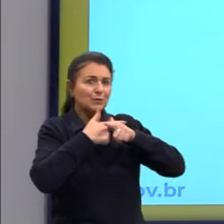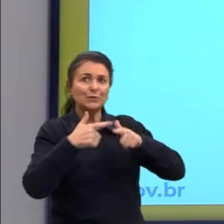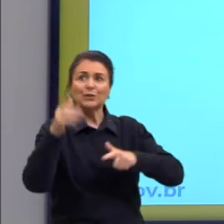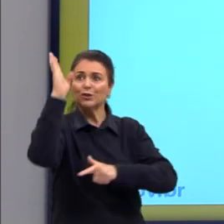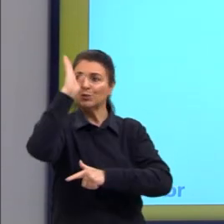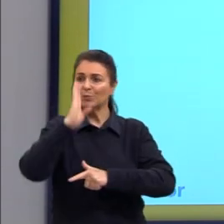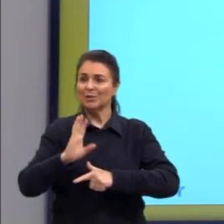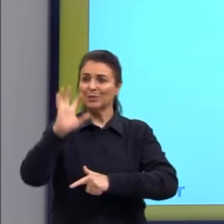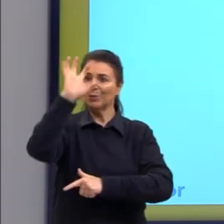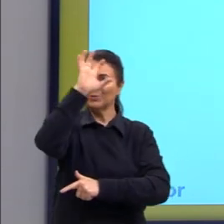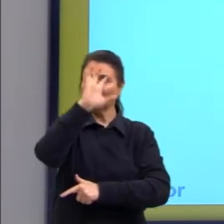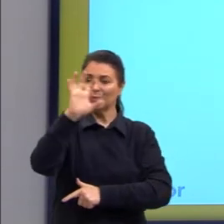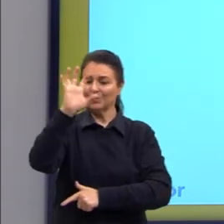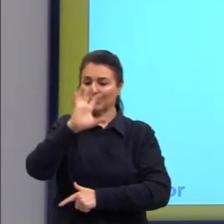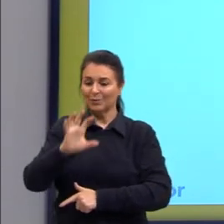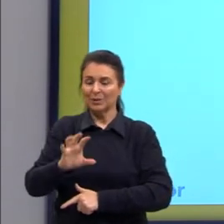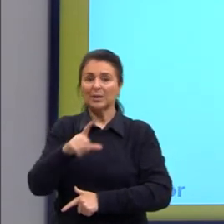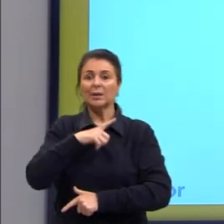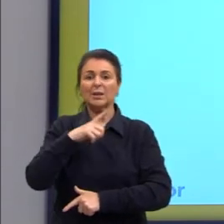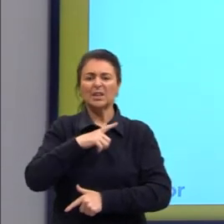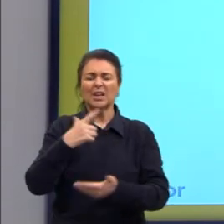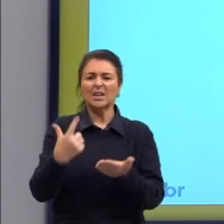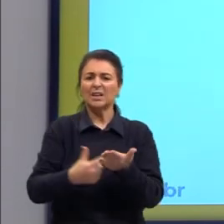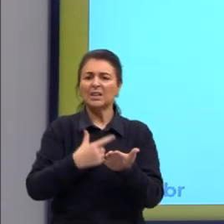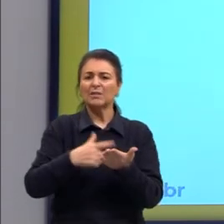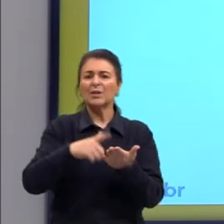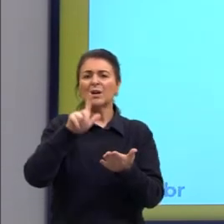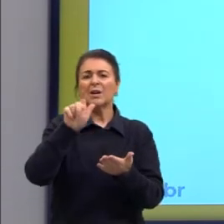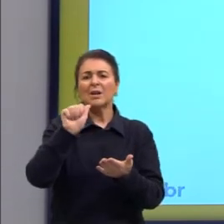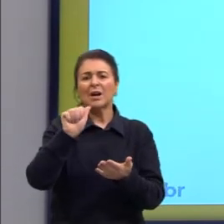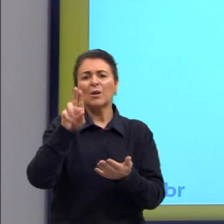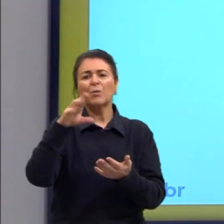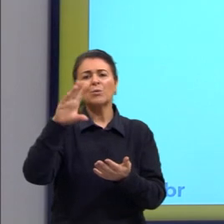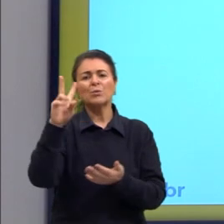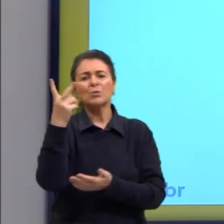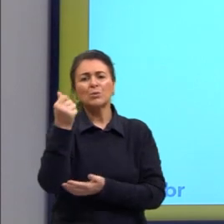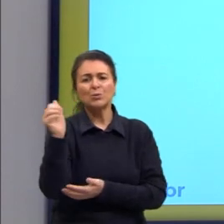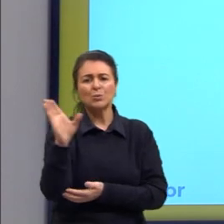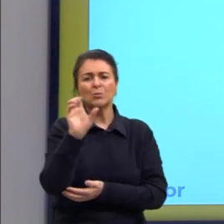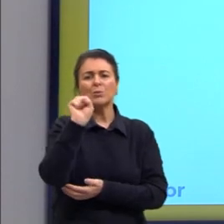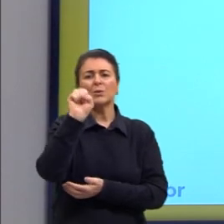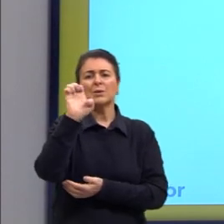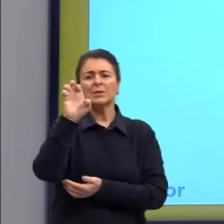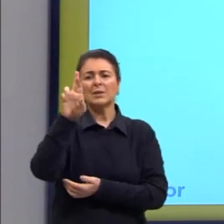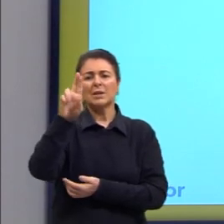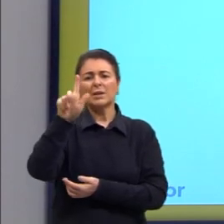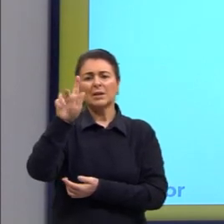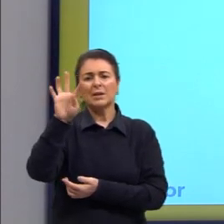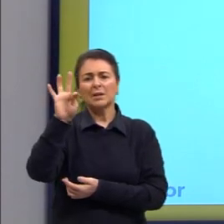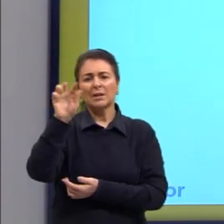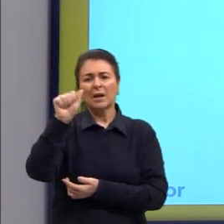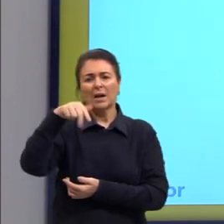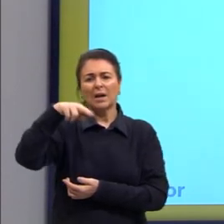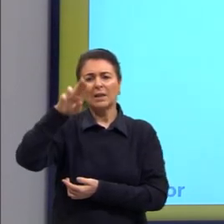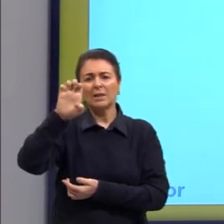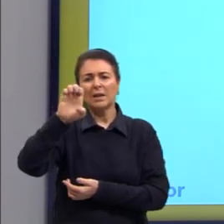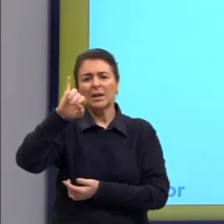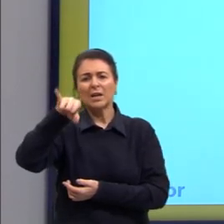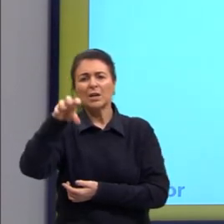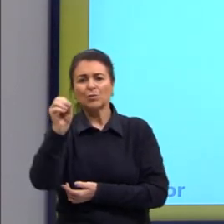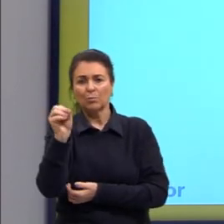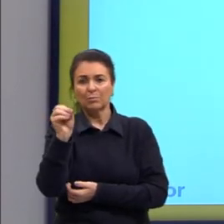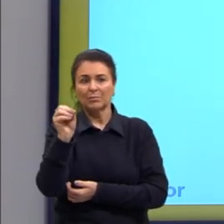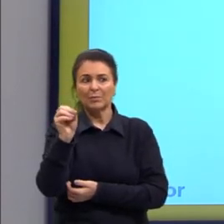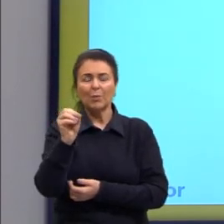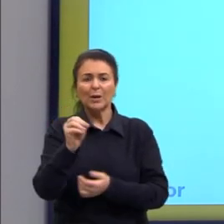Brasil em regiões ele escreve um livro chamado Gaúcho ele escreve um livro chamado sertanejo então ele escreve obras que tratam de regiões